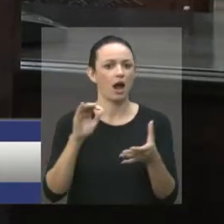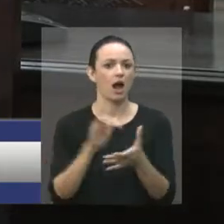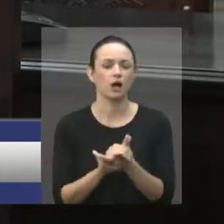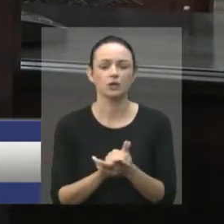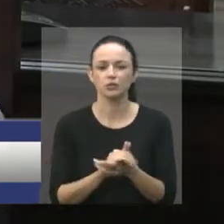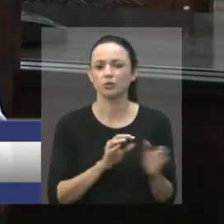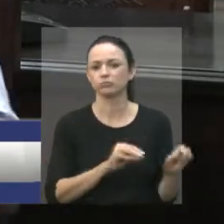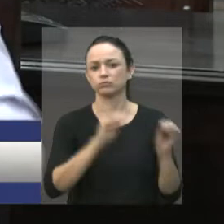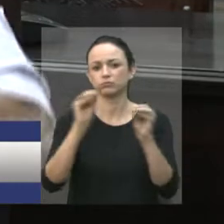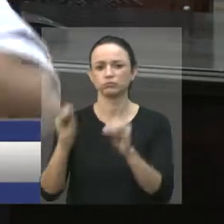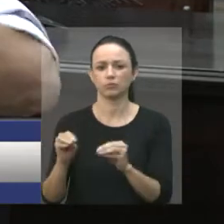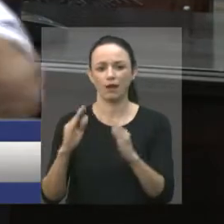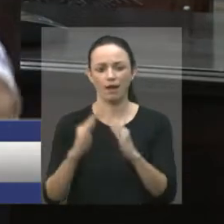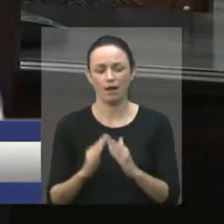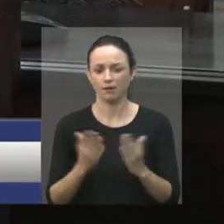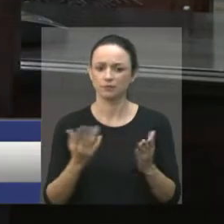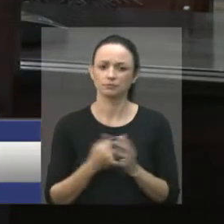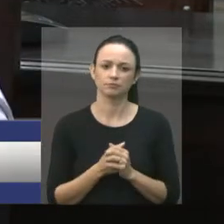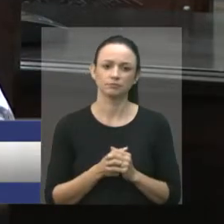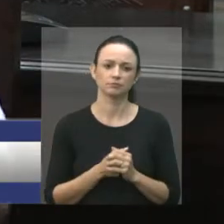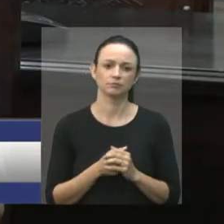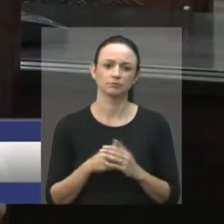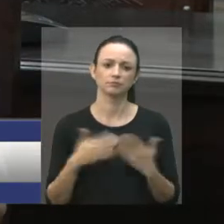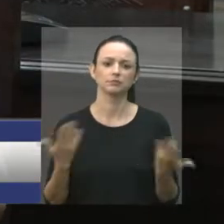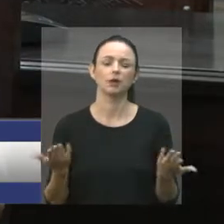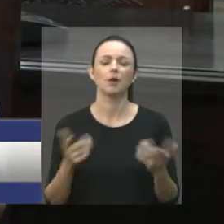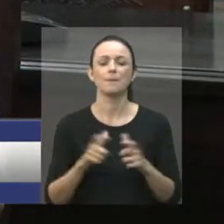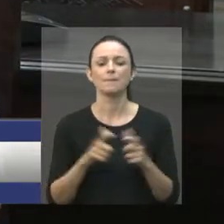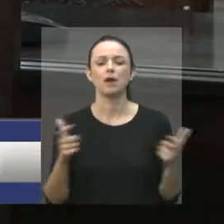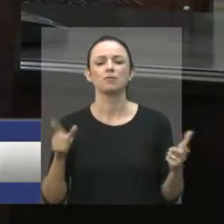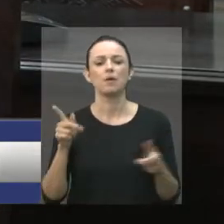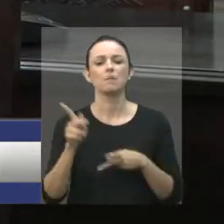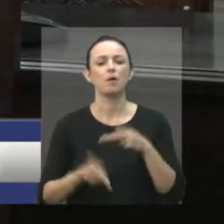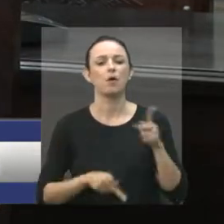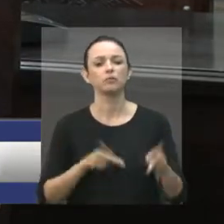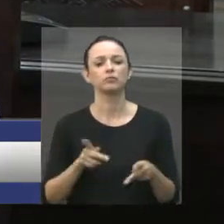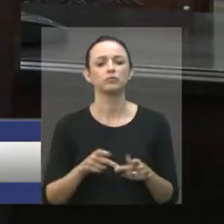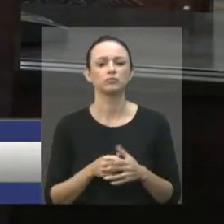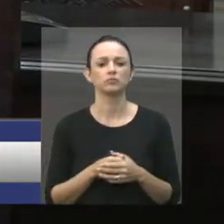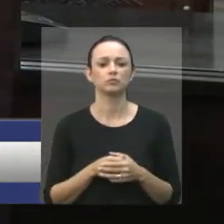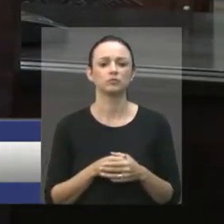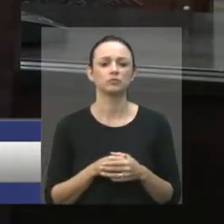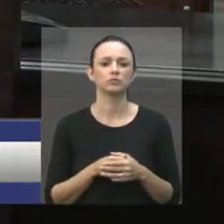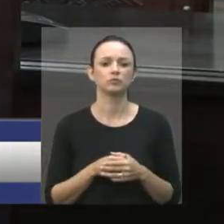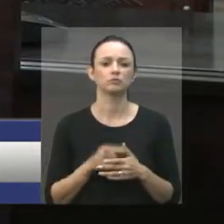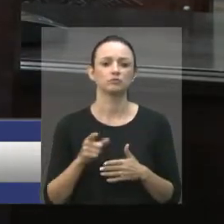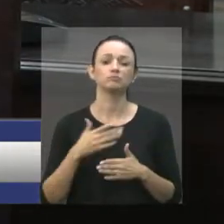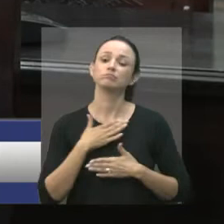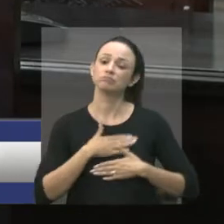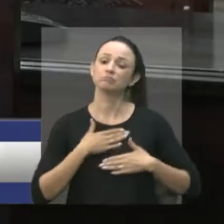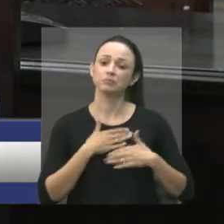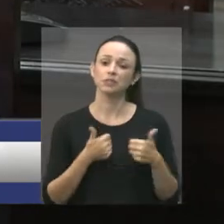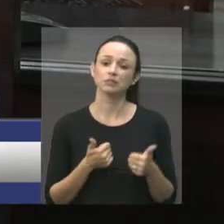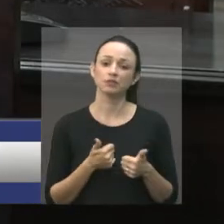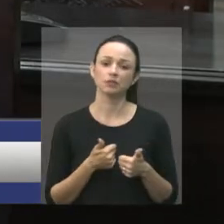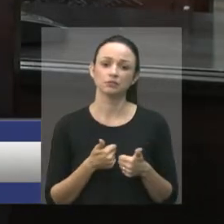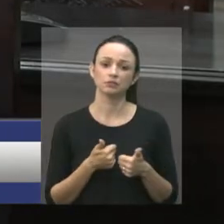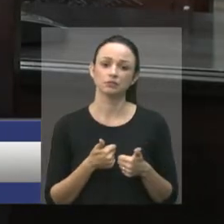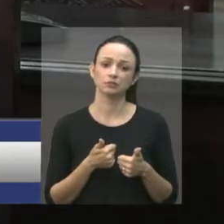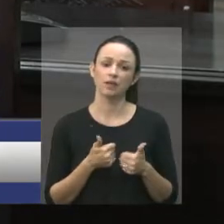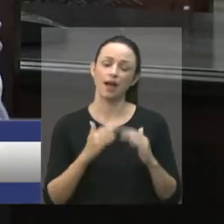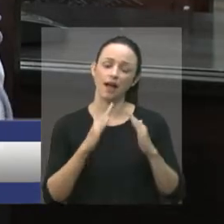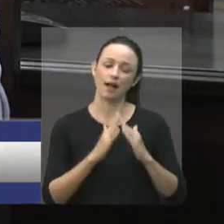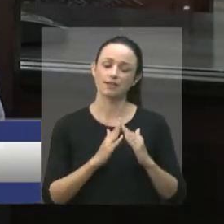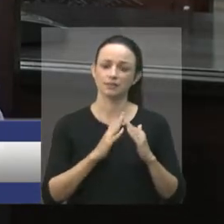foi para uma casa. Enfim, a maioria daquele povo, eles estão satisfeitos com a